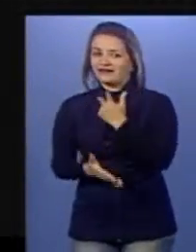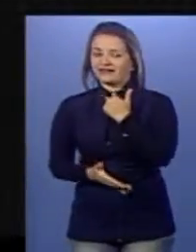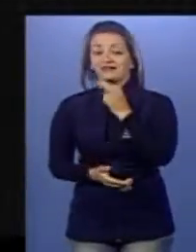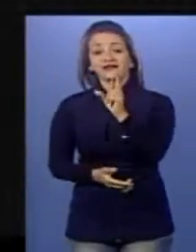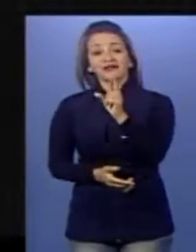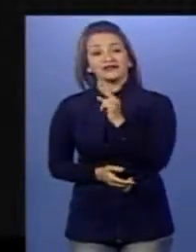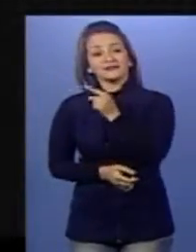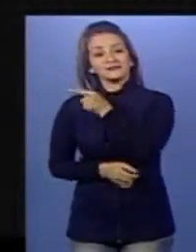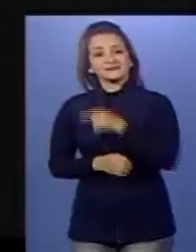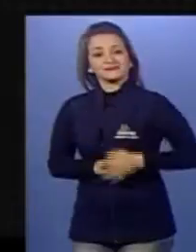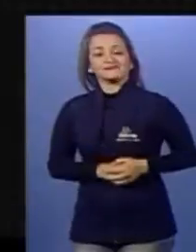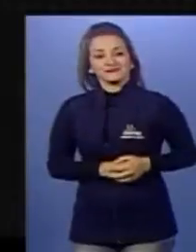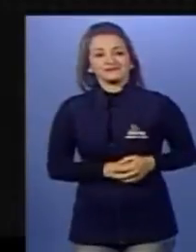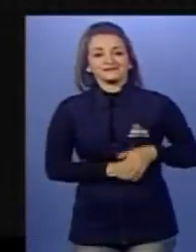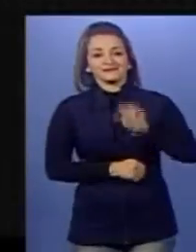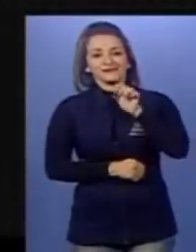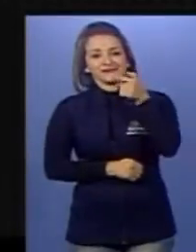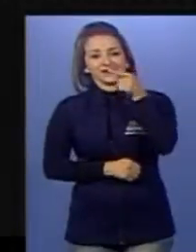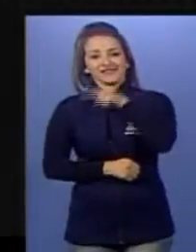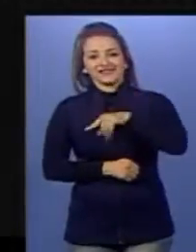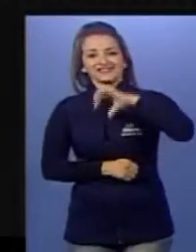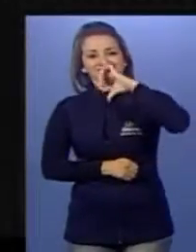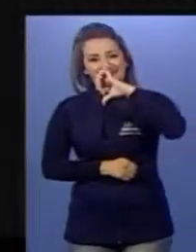a resposta 15 horas depois